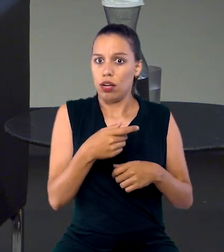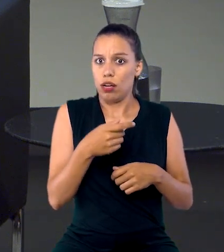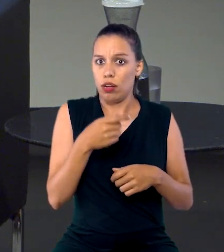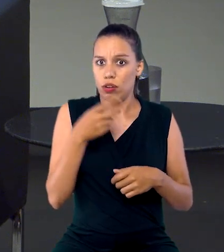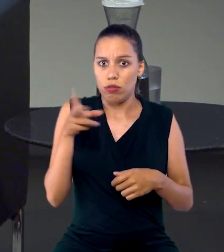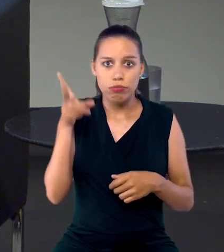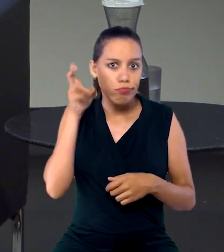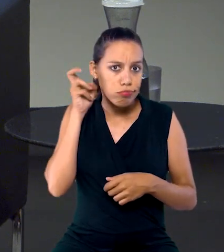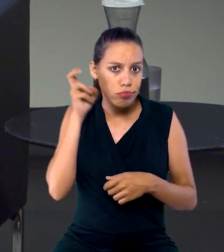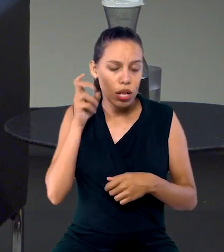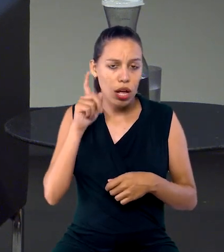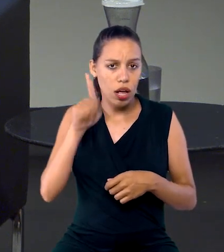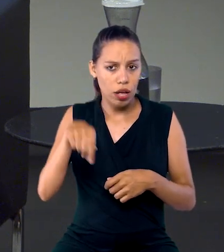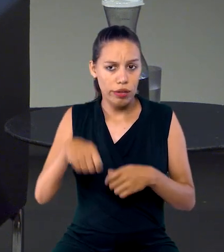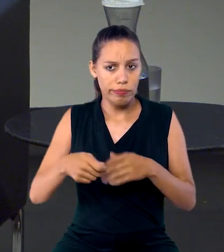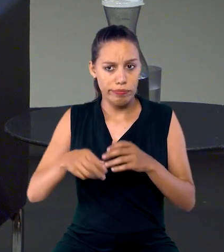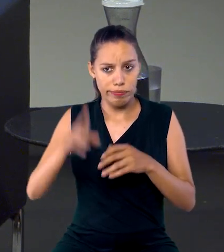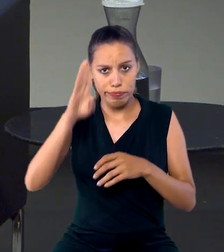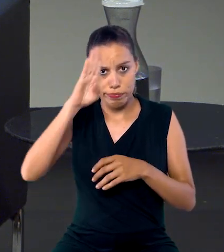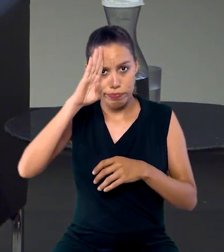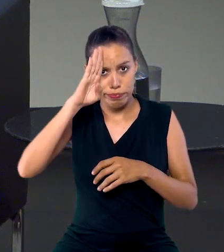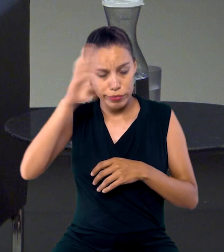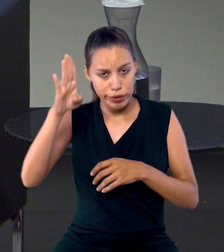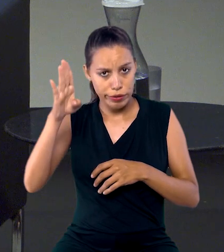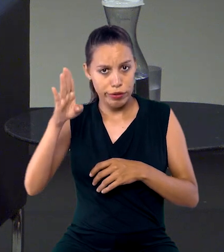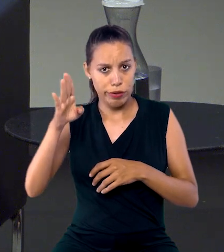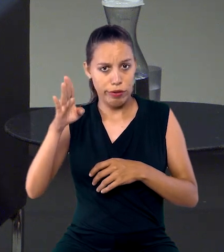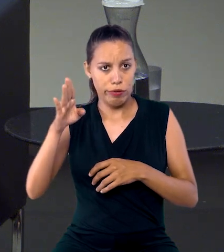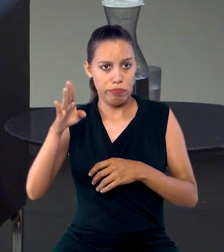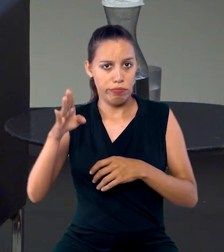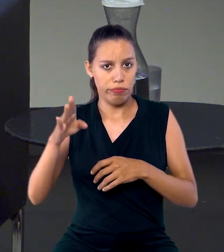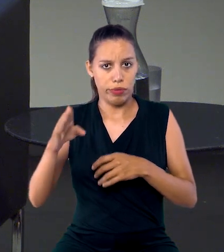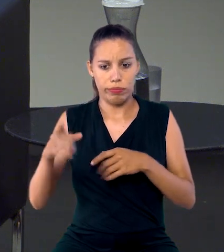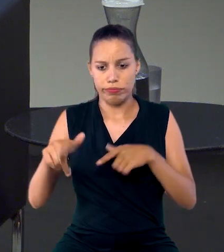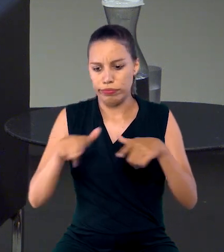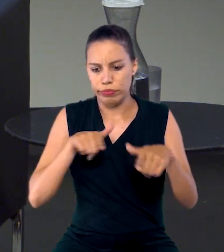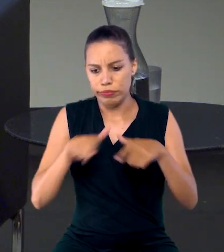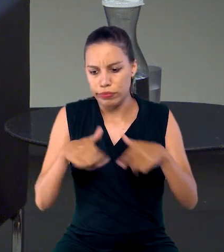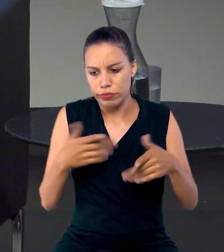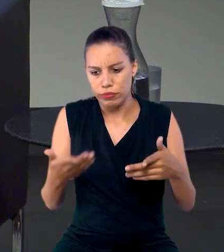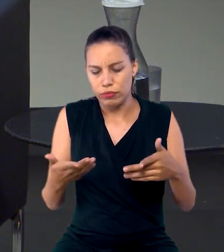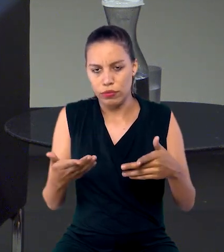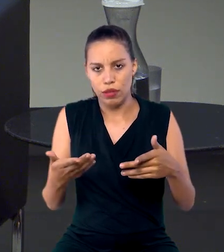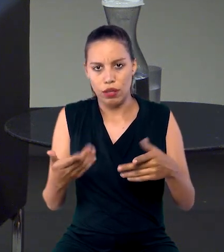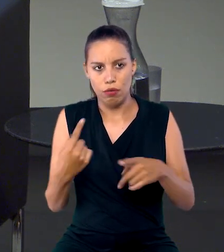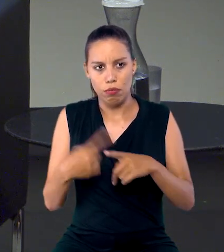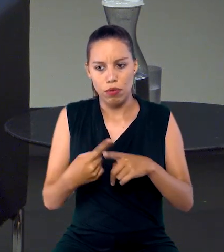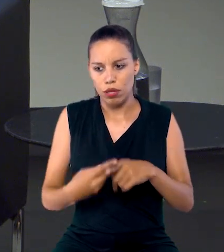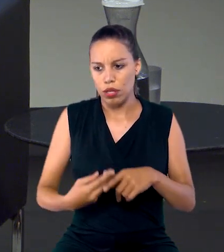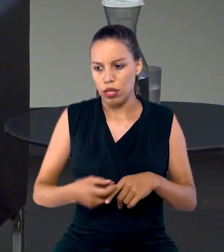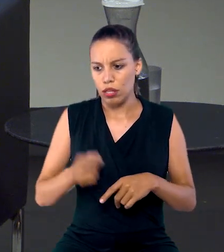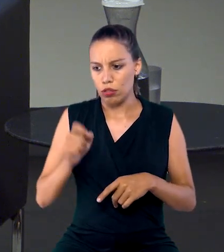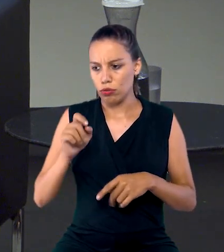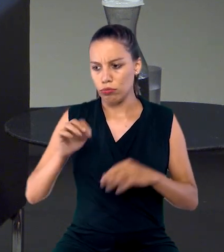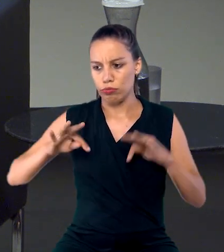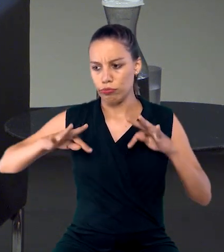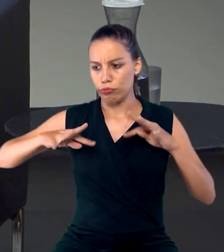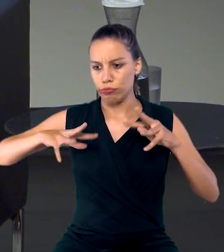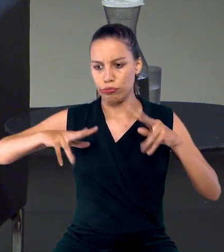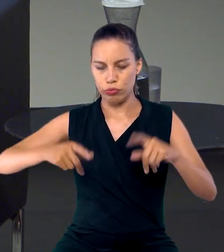só do jornalismo, acho que a escuta é um instrumento de todos que vivem, né, de todos que vivem uma vida